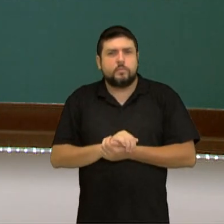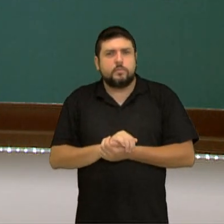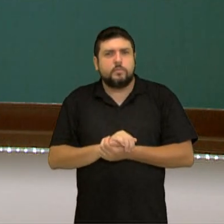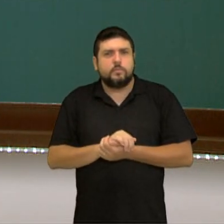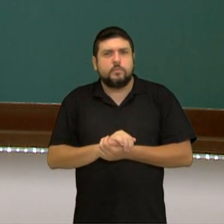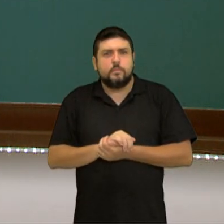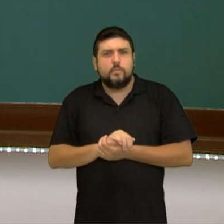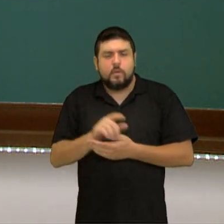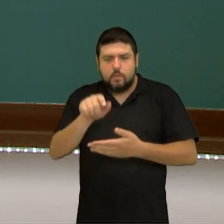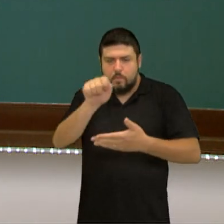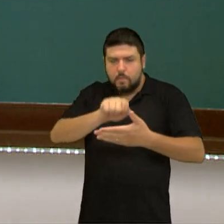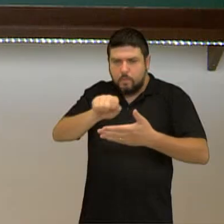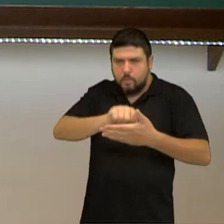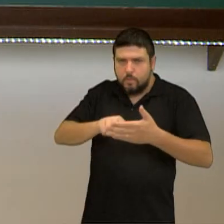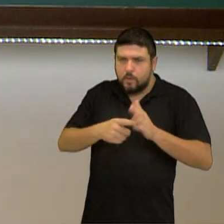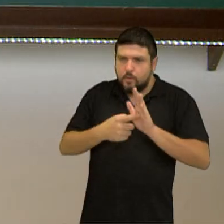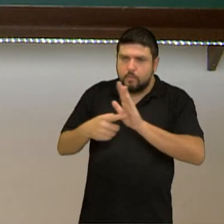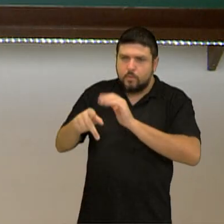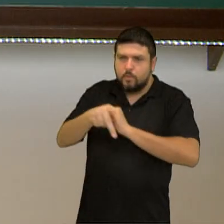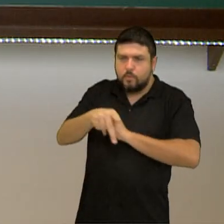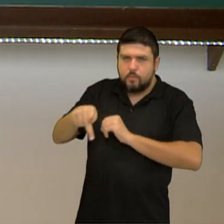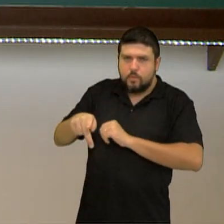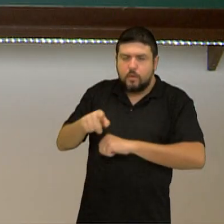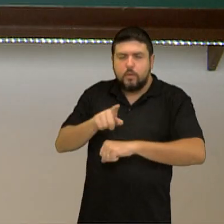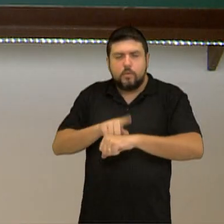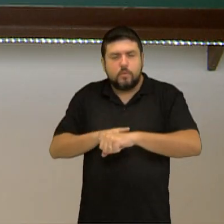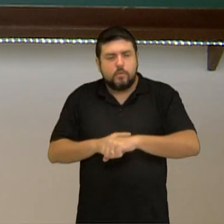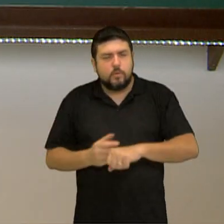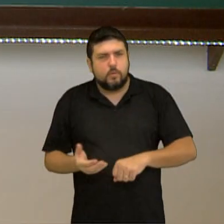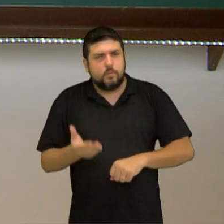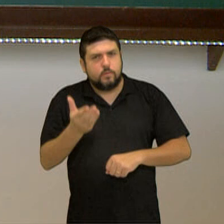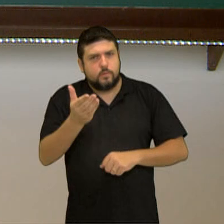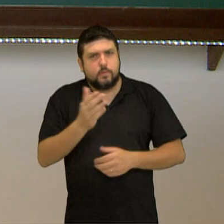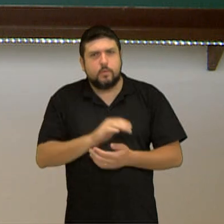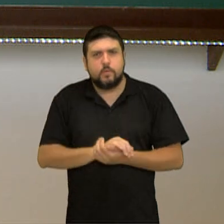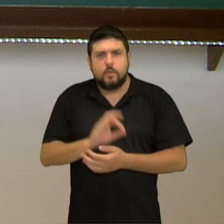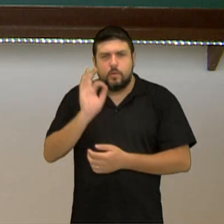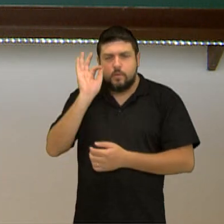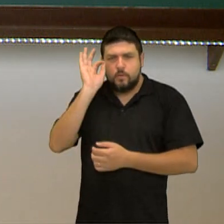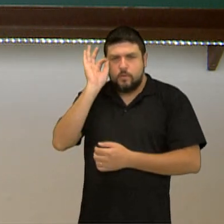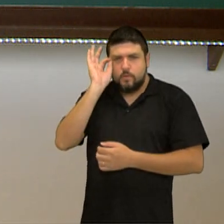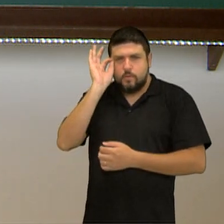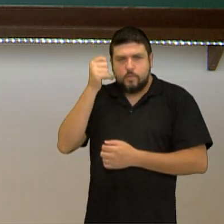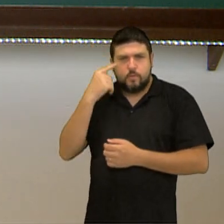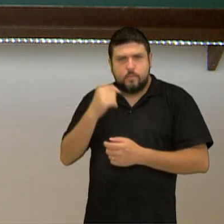né? E depois mostra ao seu professor. A gente vai dar um tempo para você escrever. Eu vou tomar uma